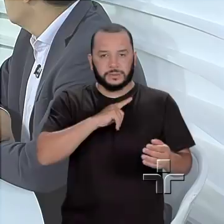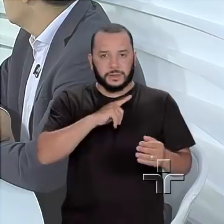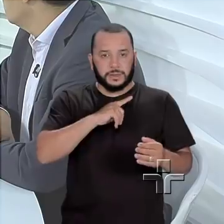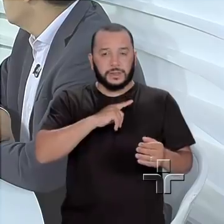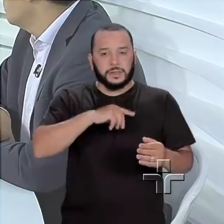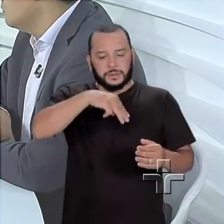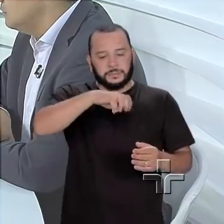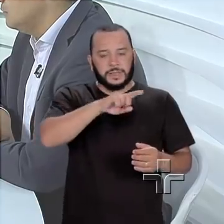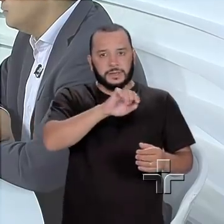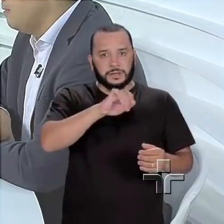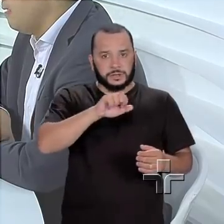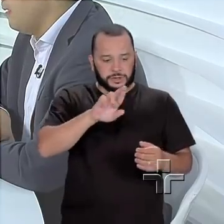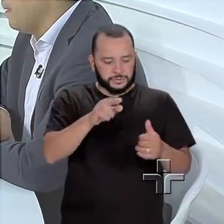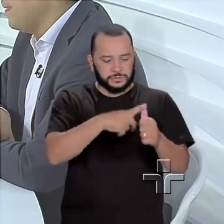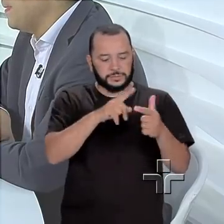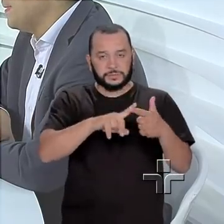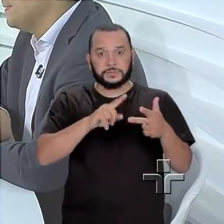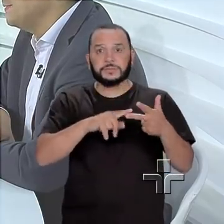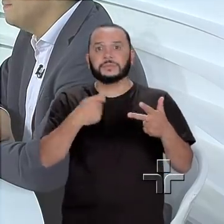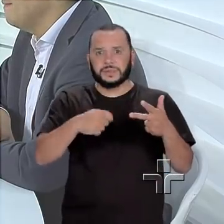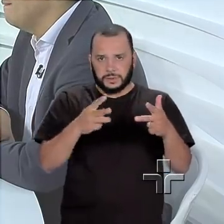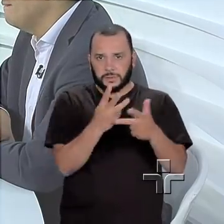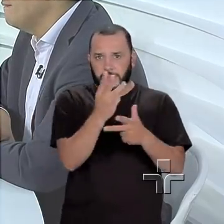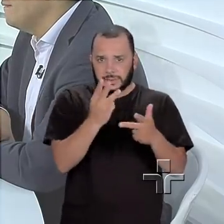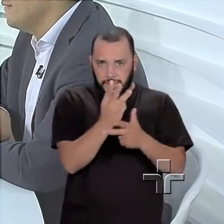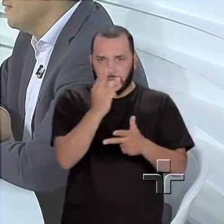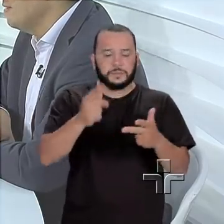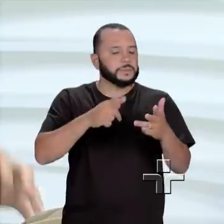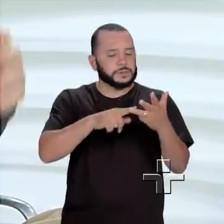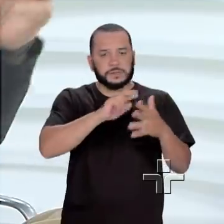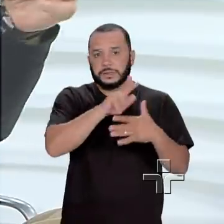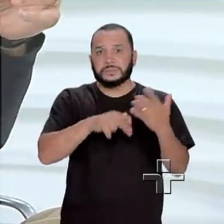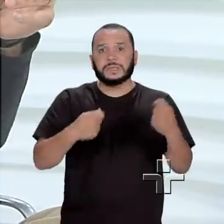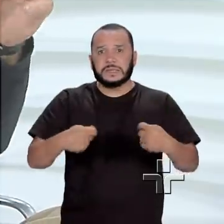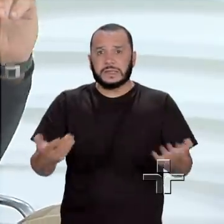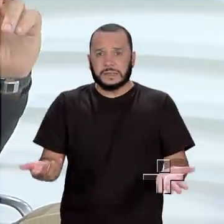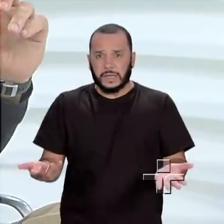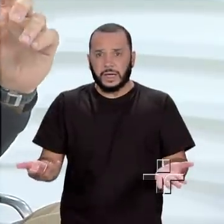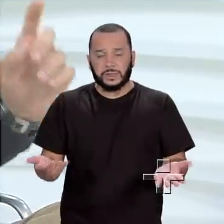rede social. Consigo existir desse jeito? Não, veja, a pergunta, mas... o fato não é